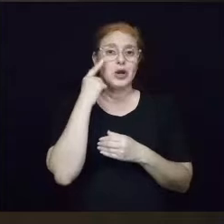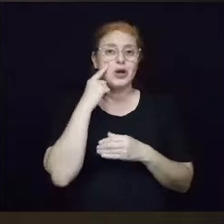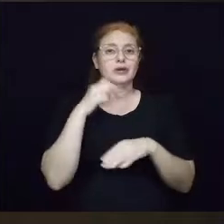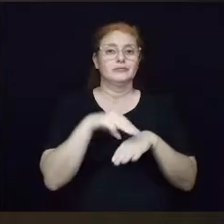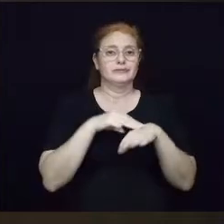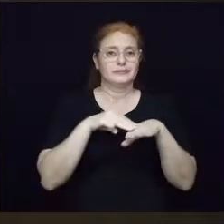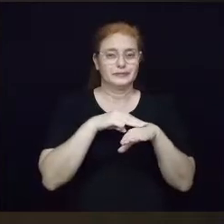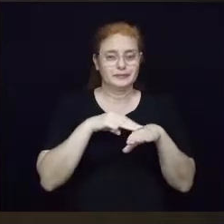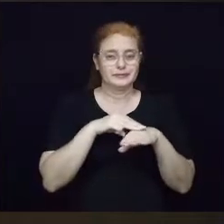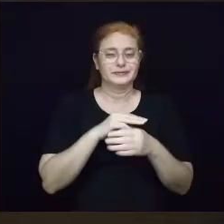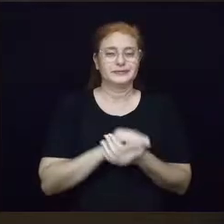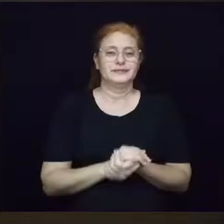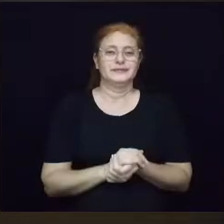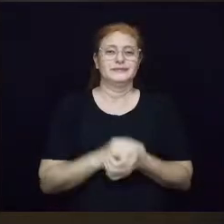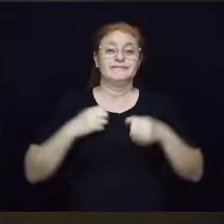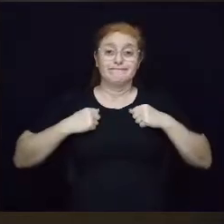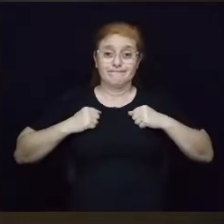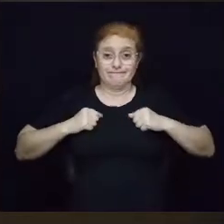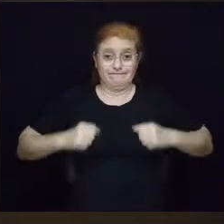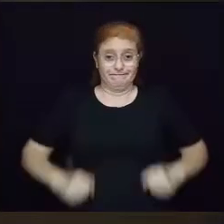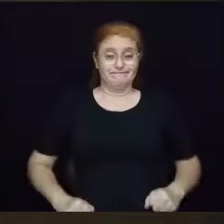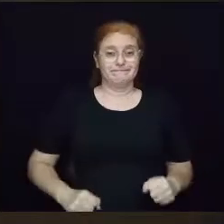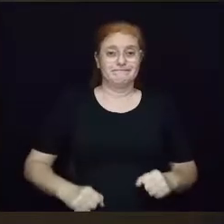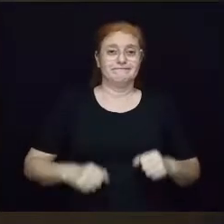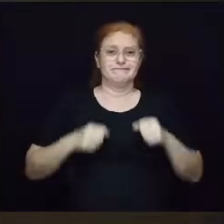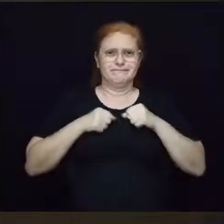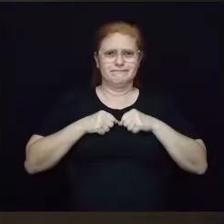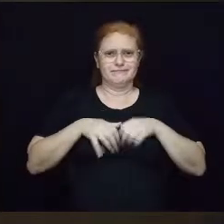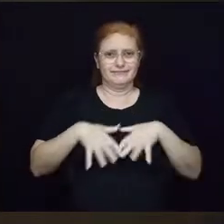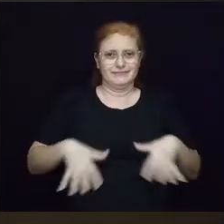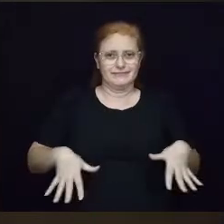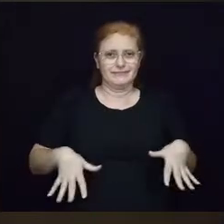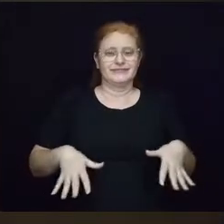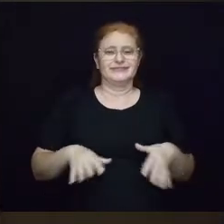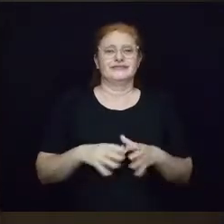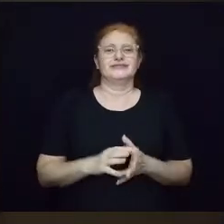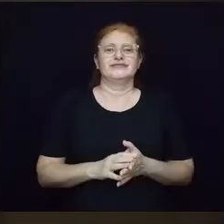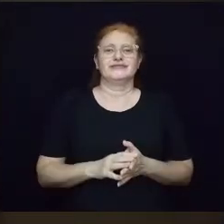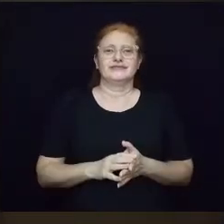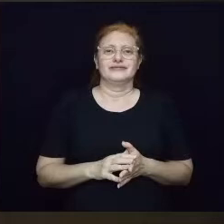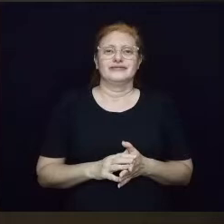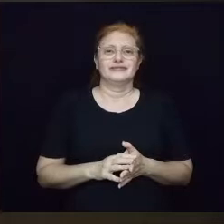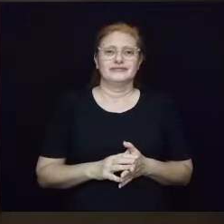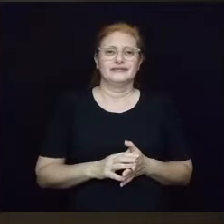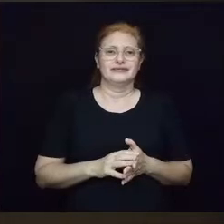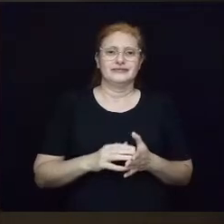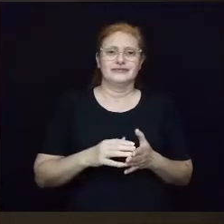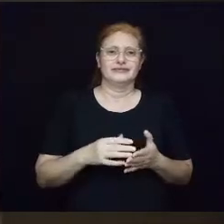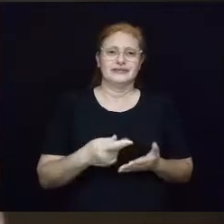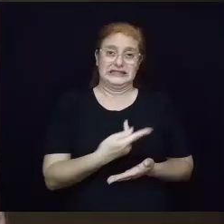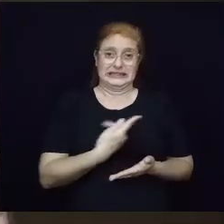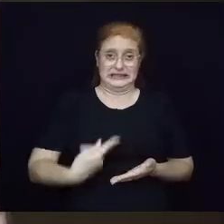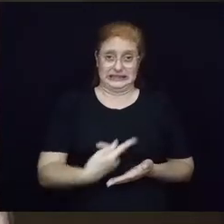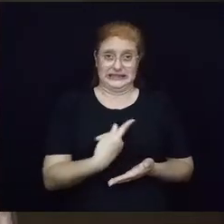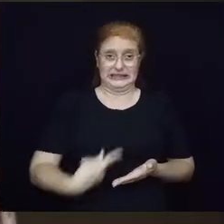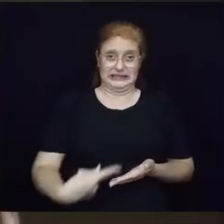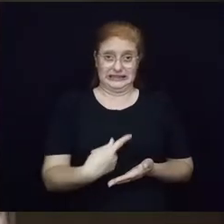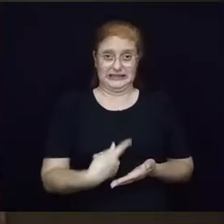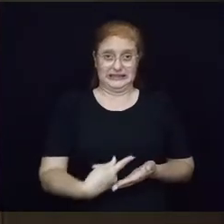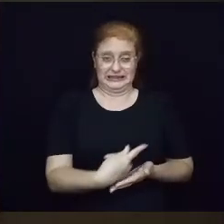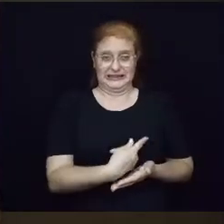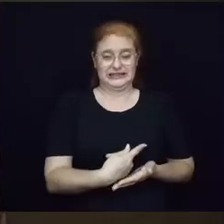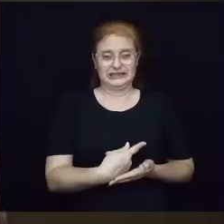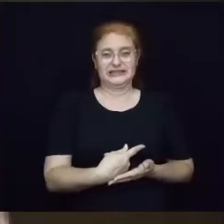também castanhos. Estou vestindo um vestido com uma estampa que é uma casca de árvore, mas